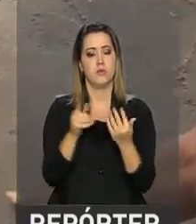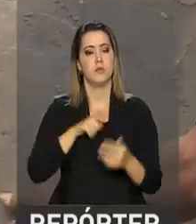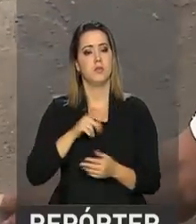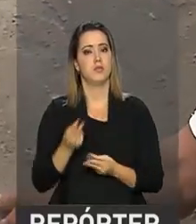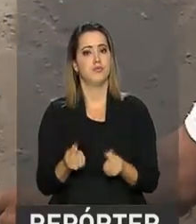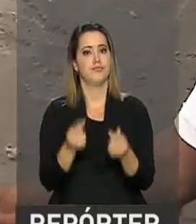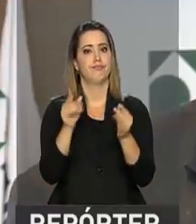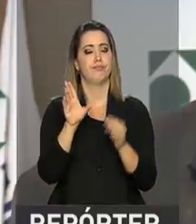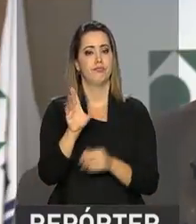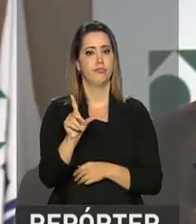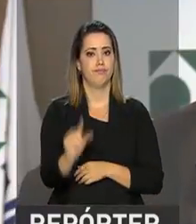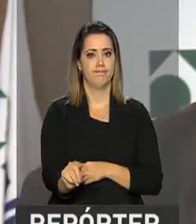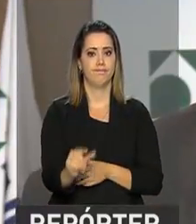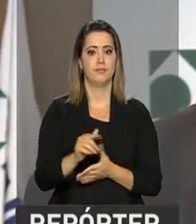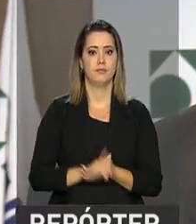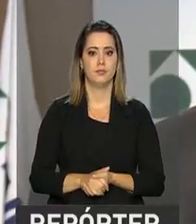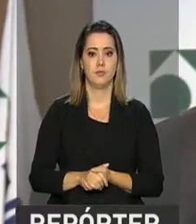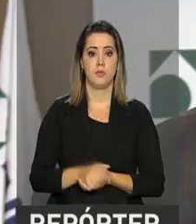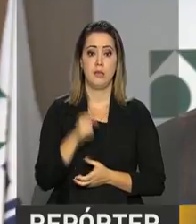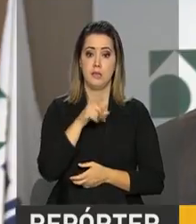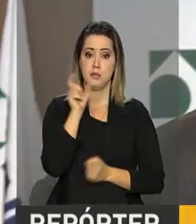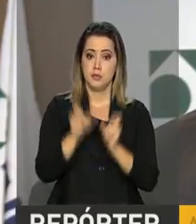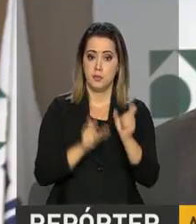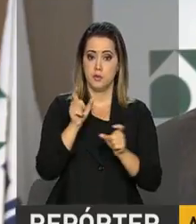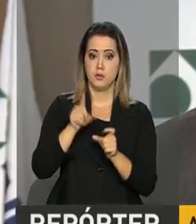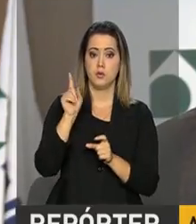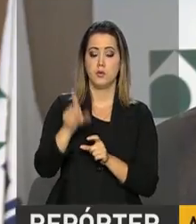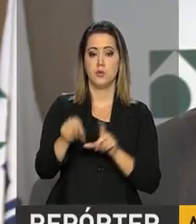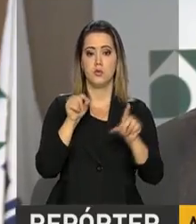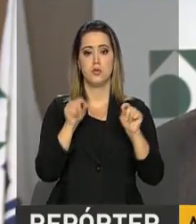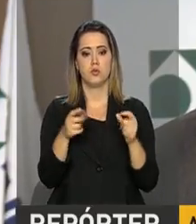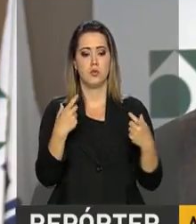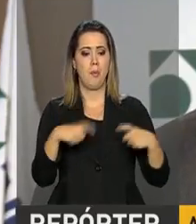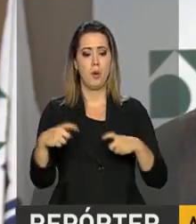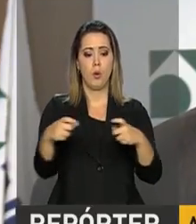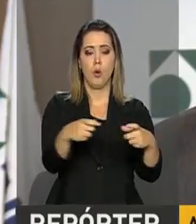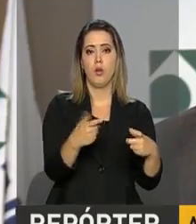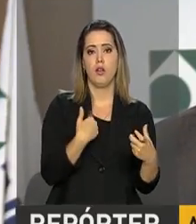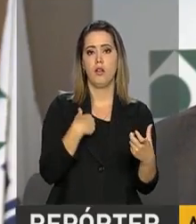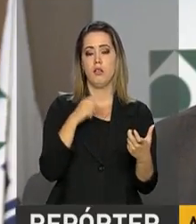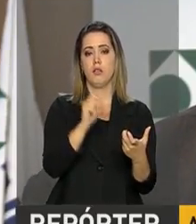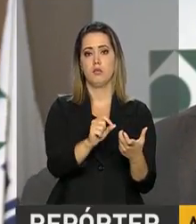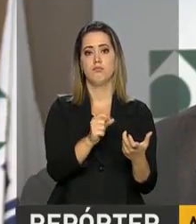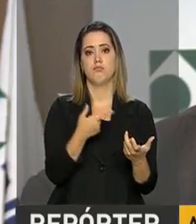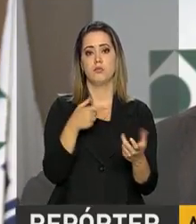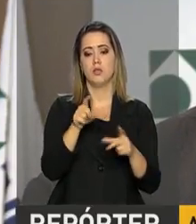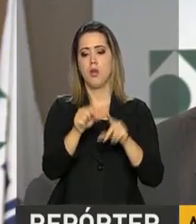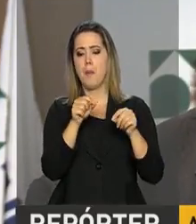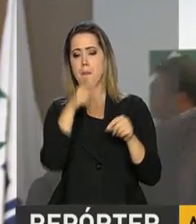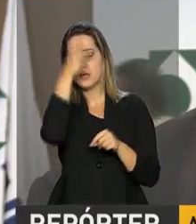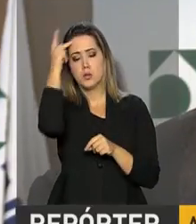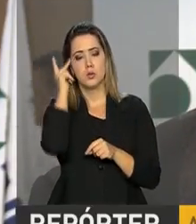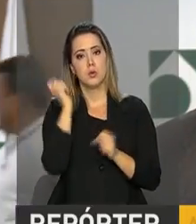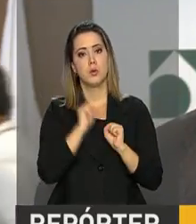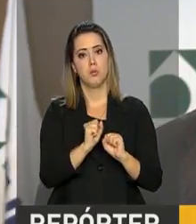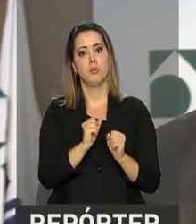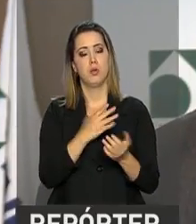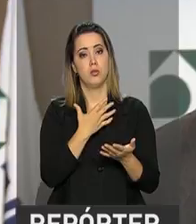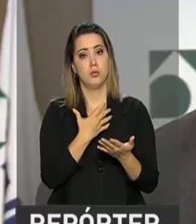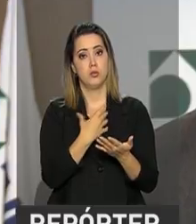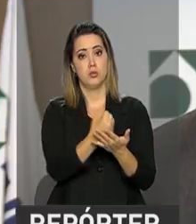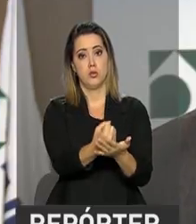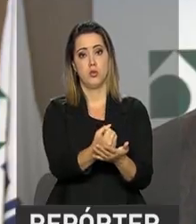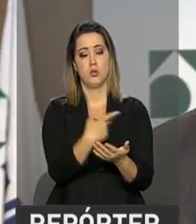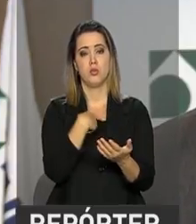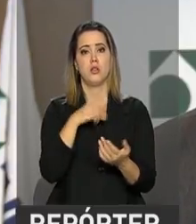baixo orçamento. Essas pessoas são selecionadas pela articulação do semiárido, a ASA, né, dentre aqueles beneficiários dos